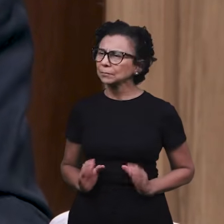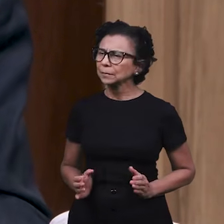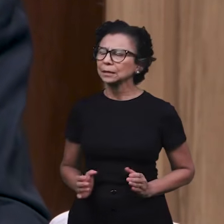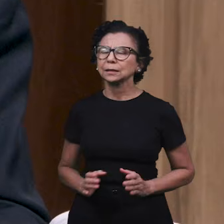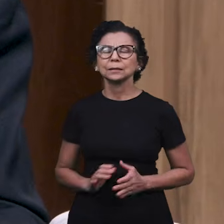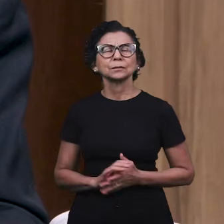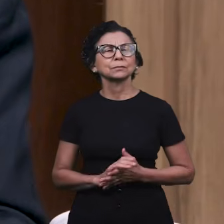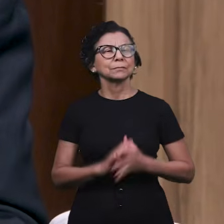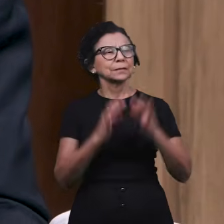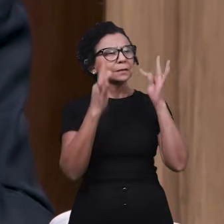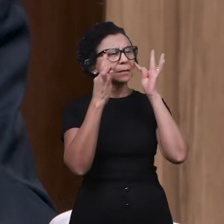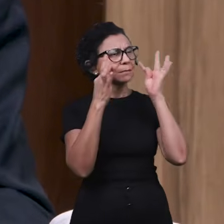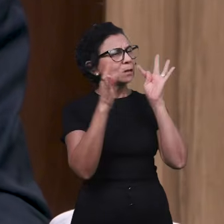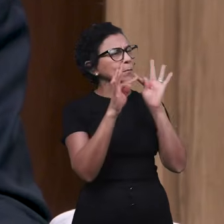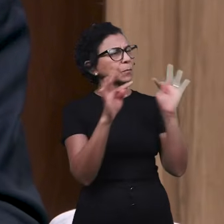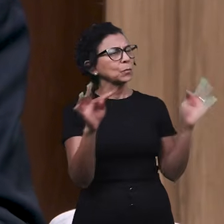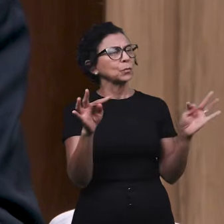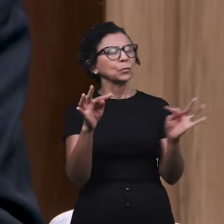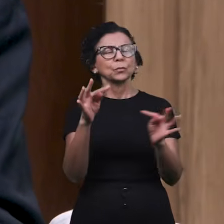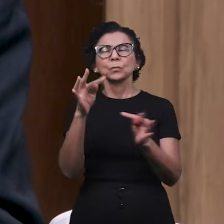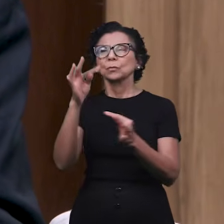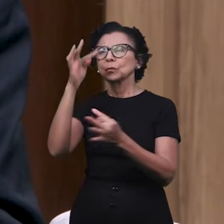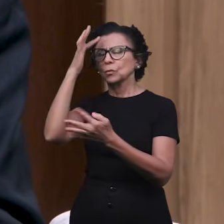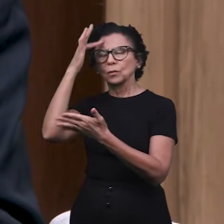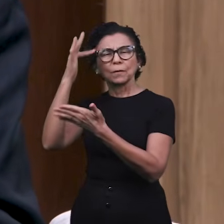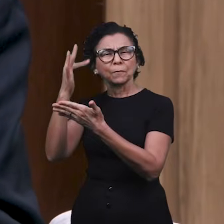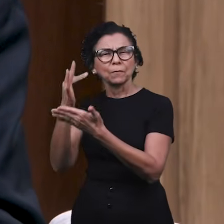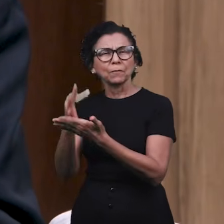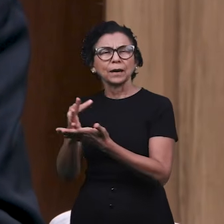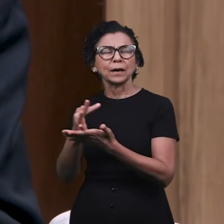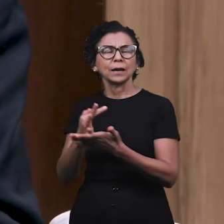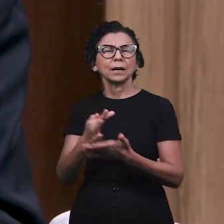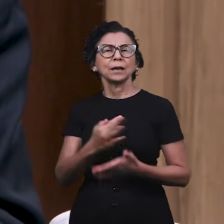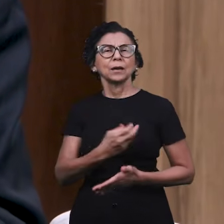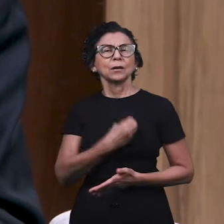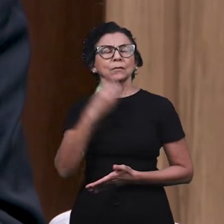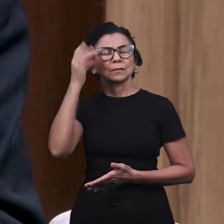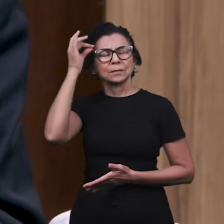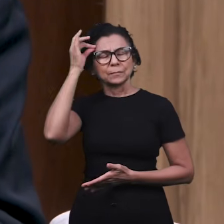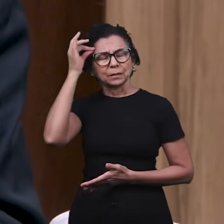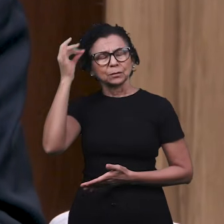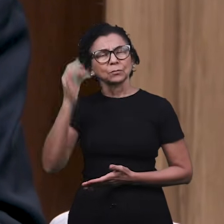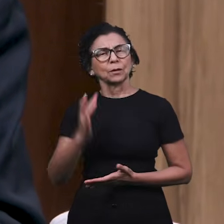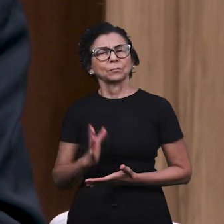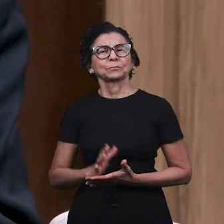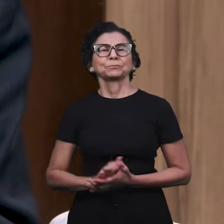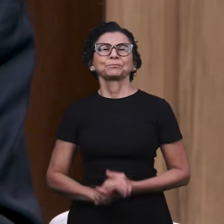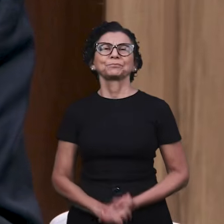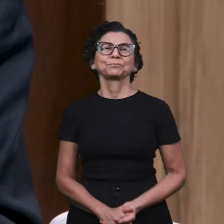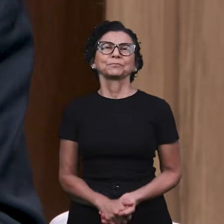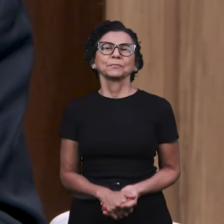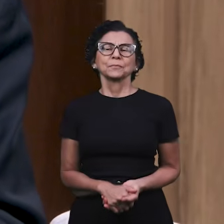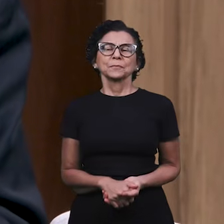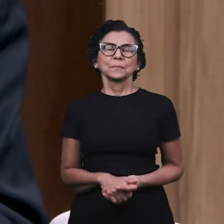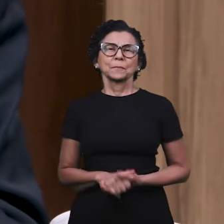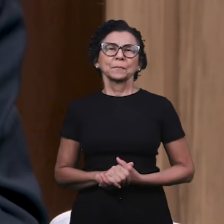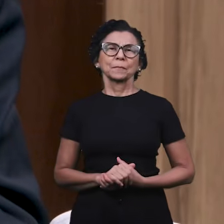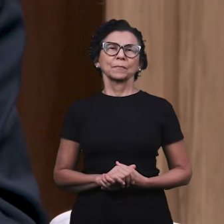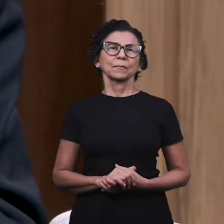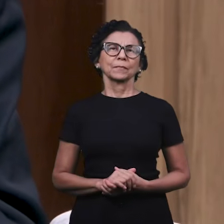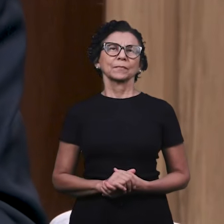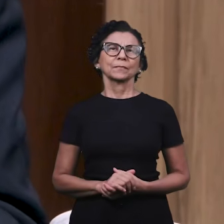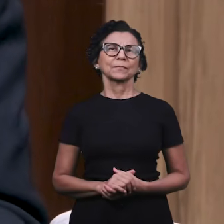se coaduna com a fé que ele professa, com a vida espiritual dele e assim por diante. Então, nós vamos